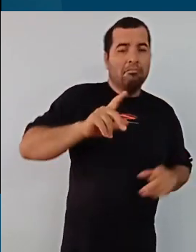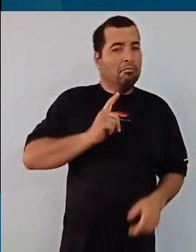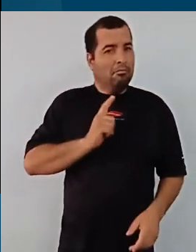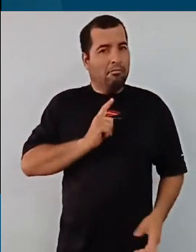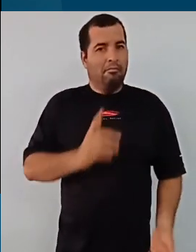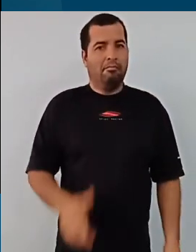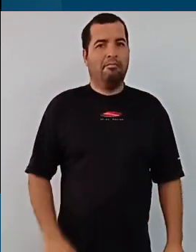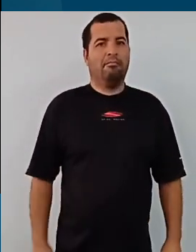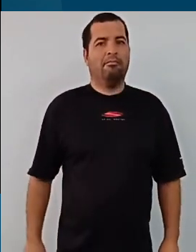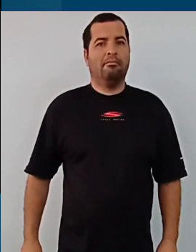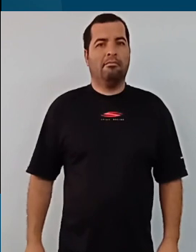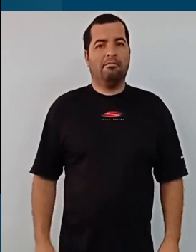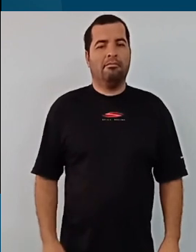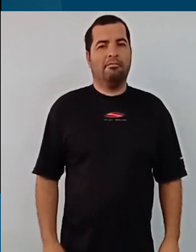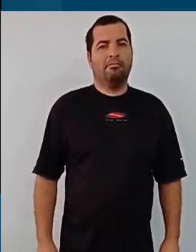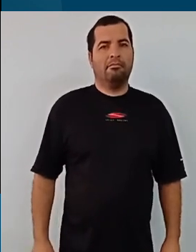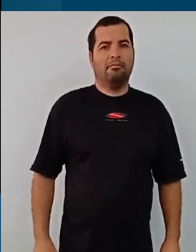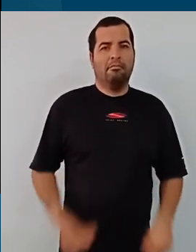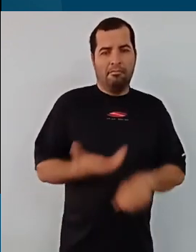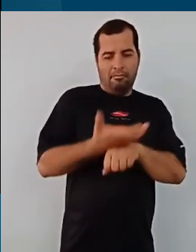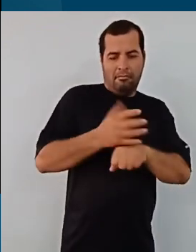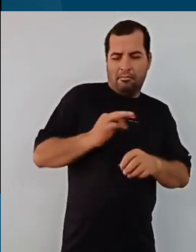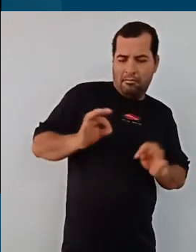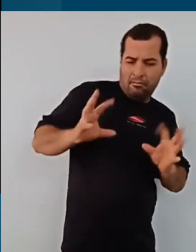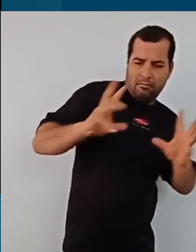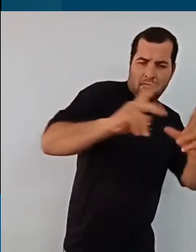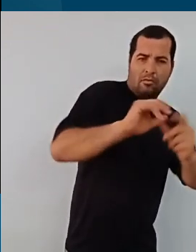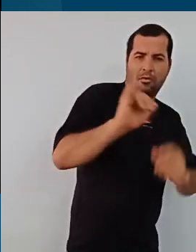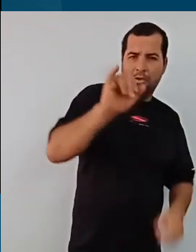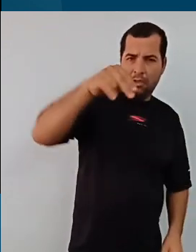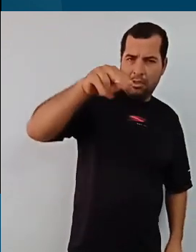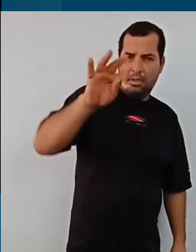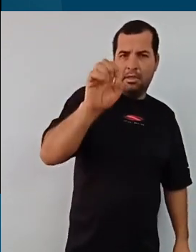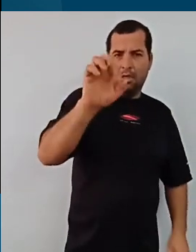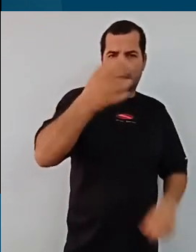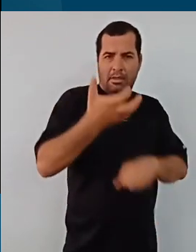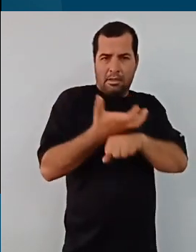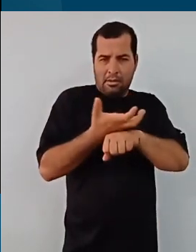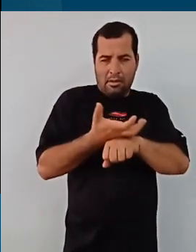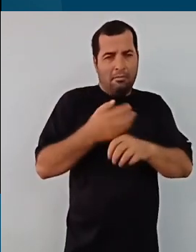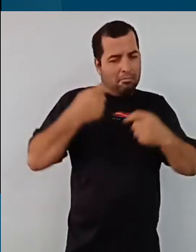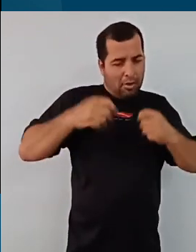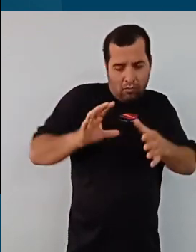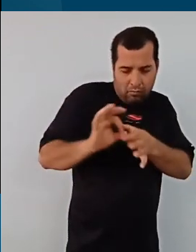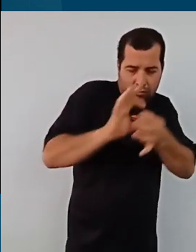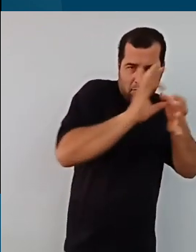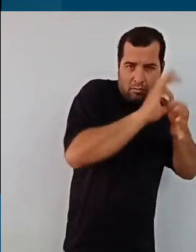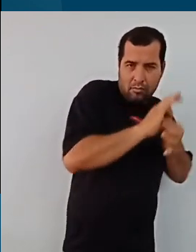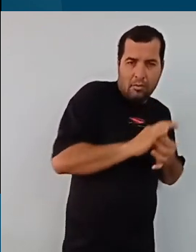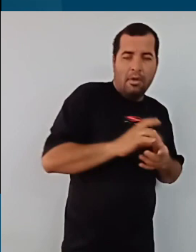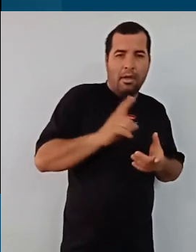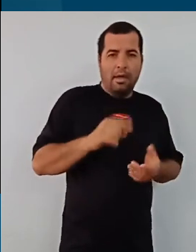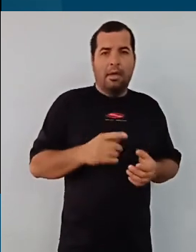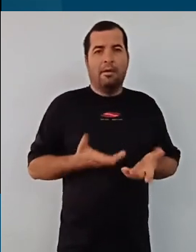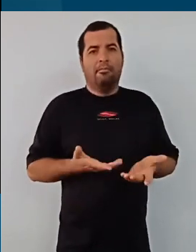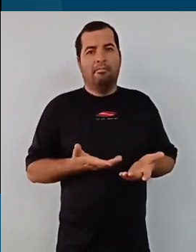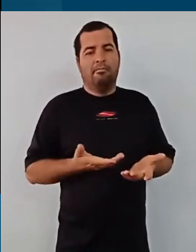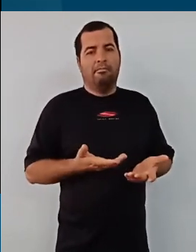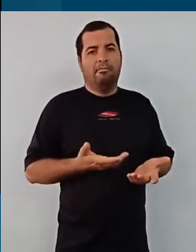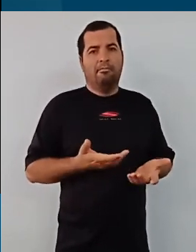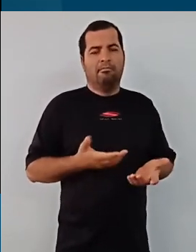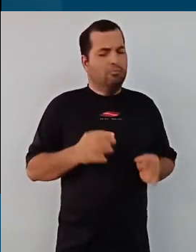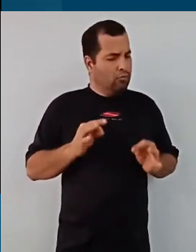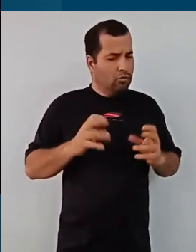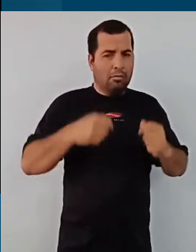né? Então, a interdisciplinaridade é anunciada, inclusive, pela base como uma possibilidade,